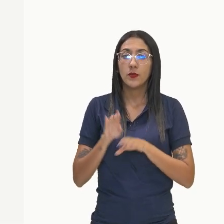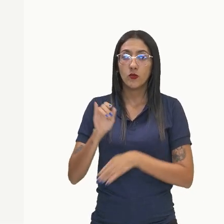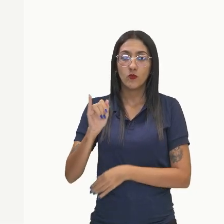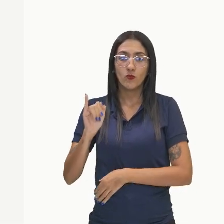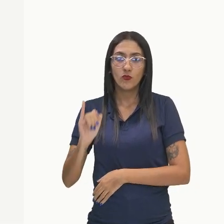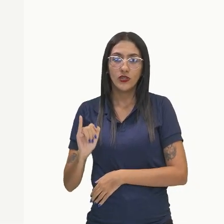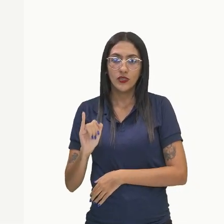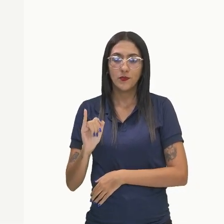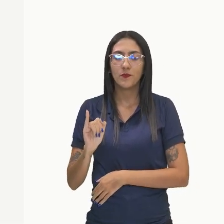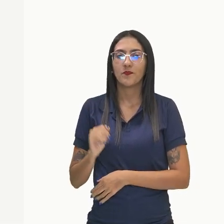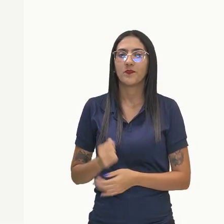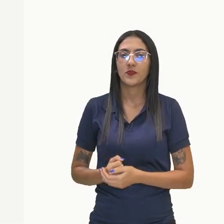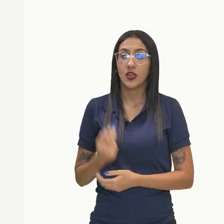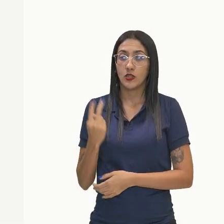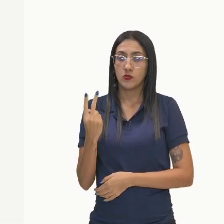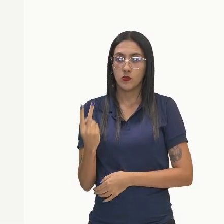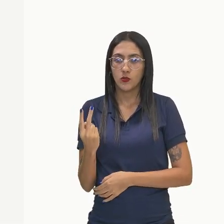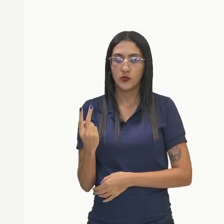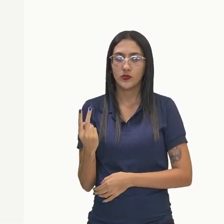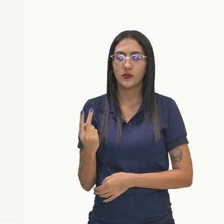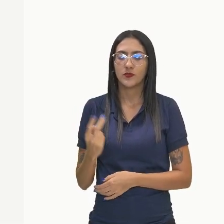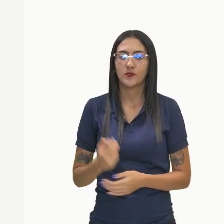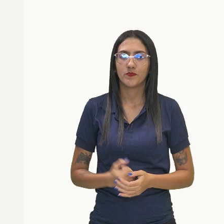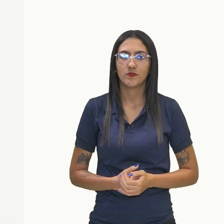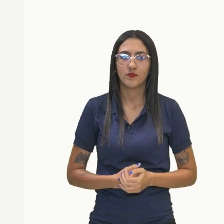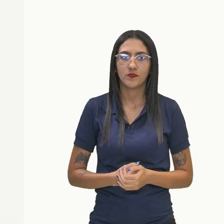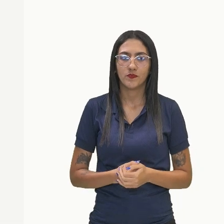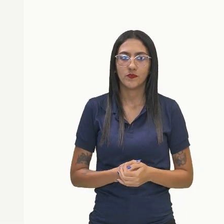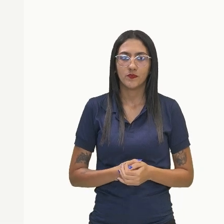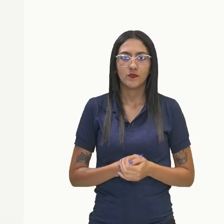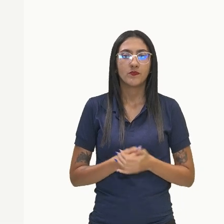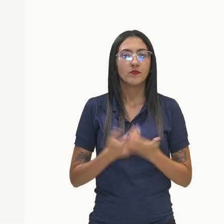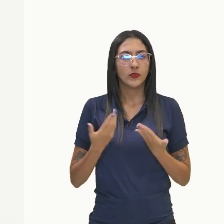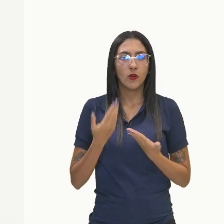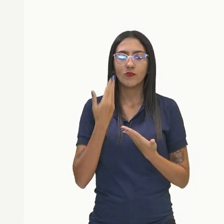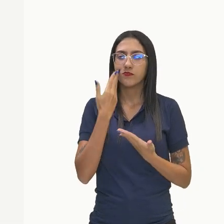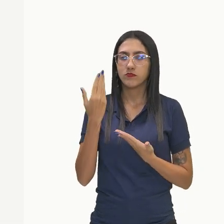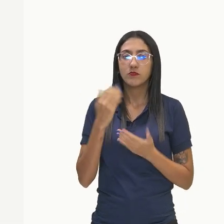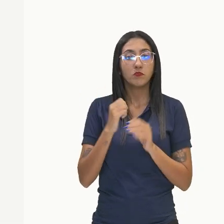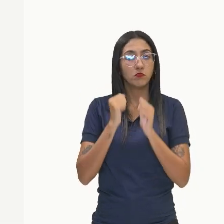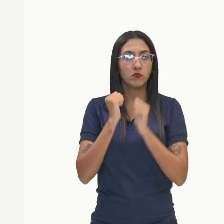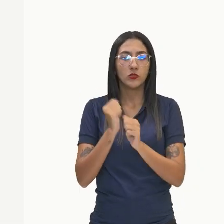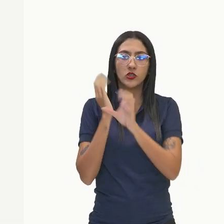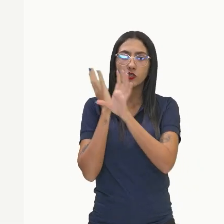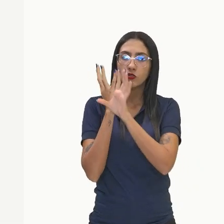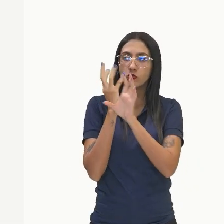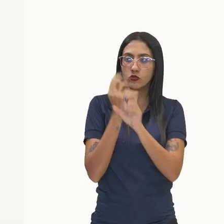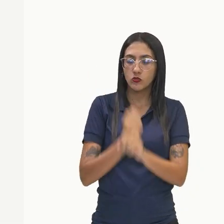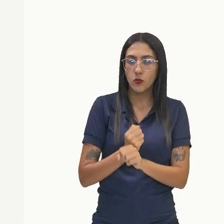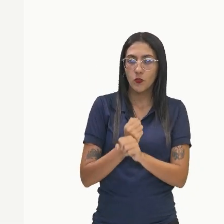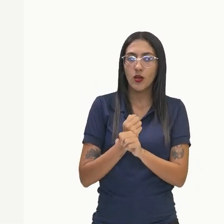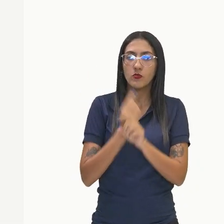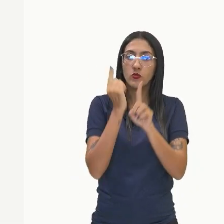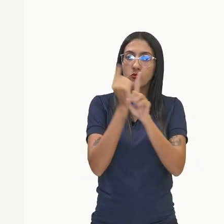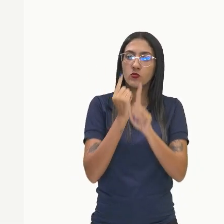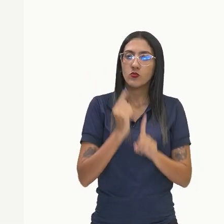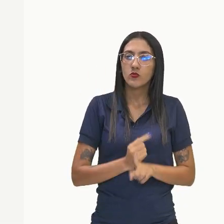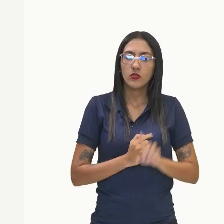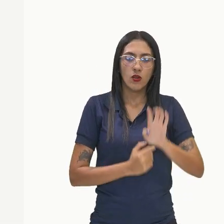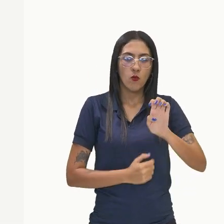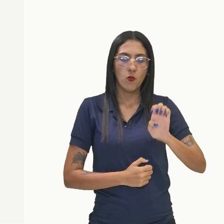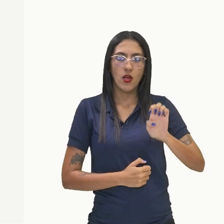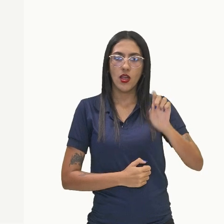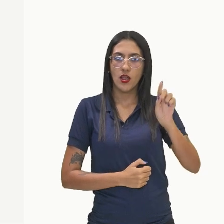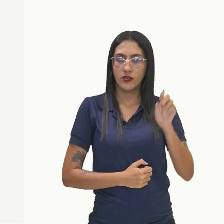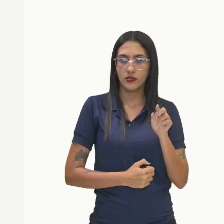2 amperes. Isso significa, pessoal, que aqui eu vou poder calcular exatamente quanto é a força